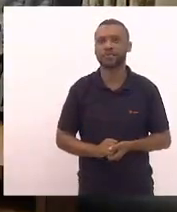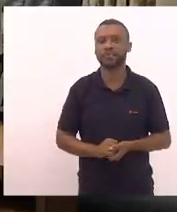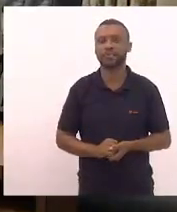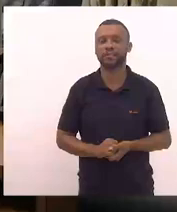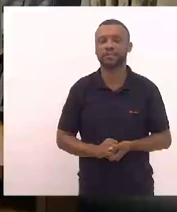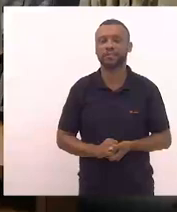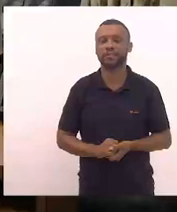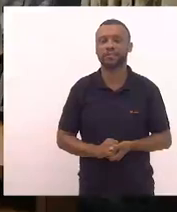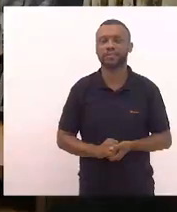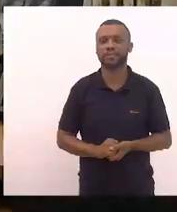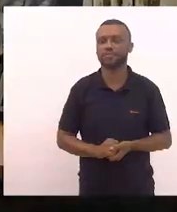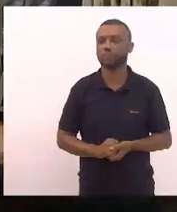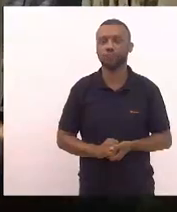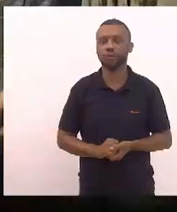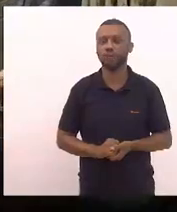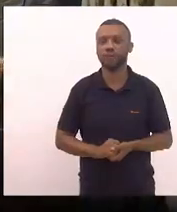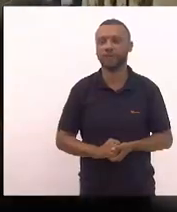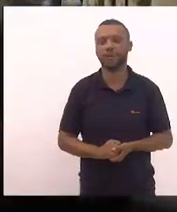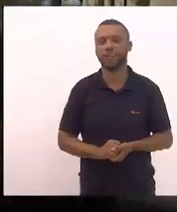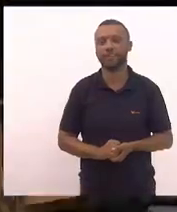novamente.